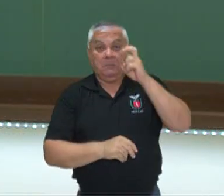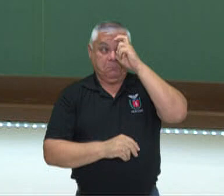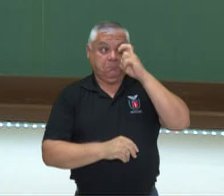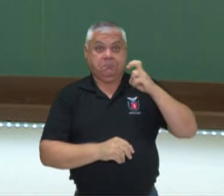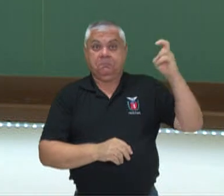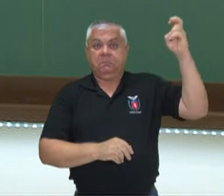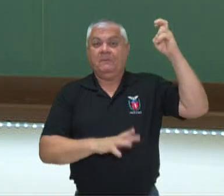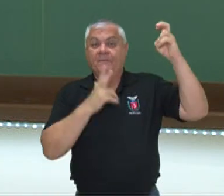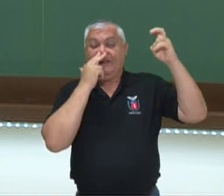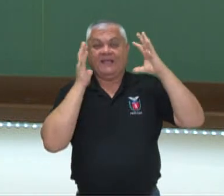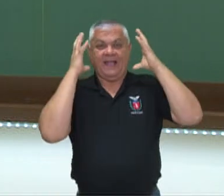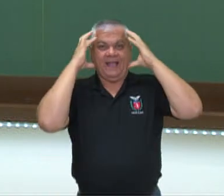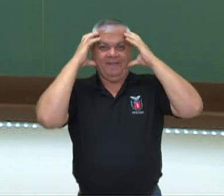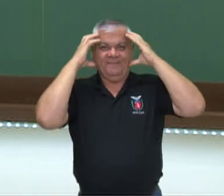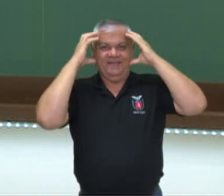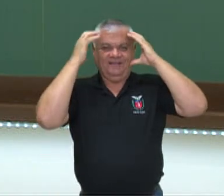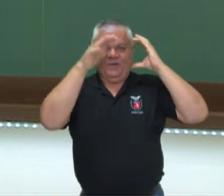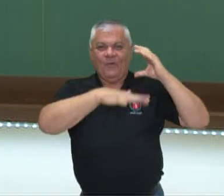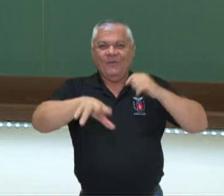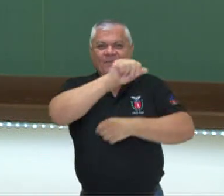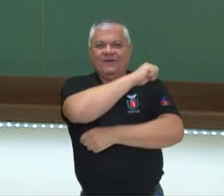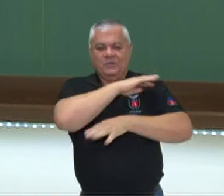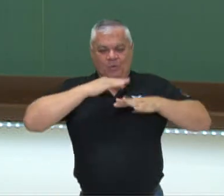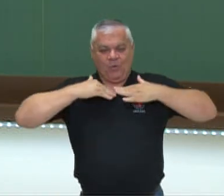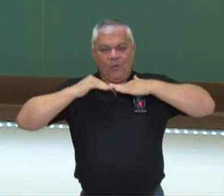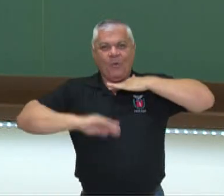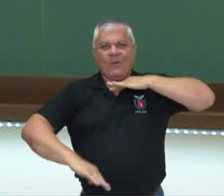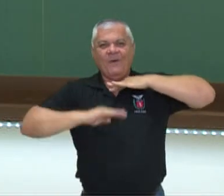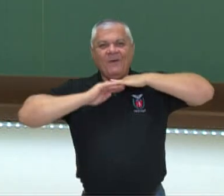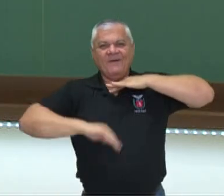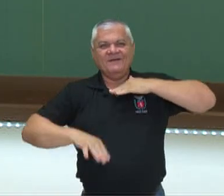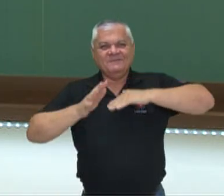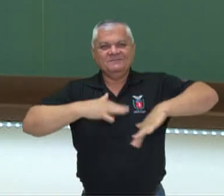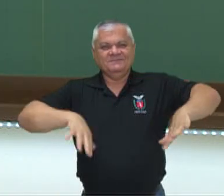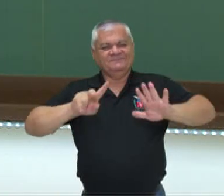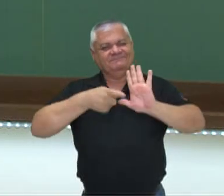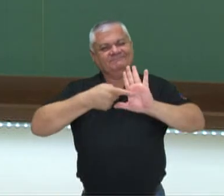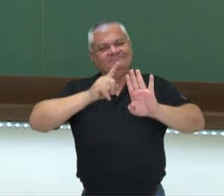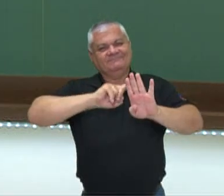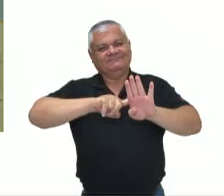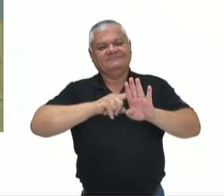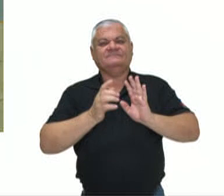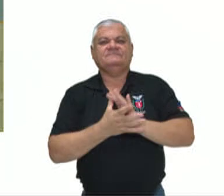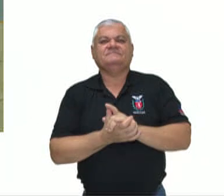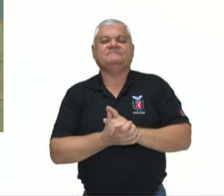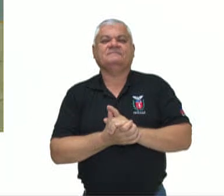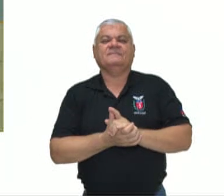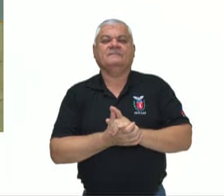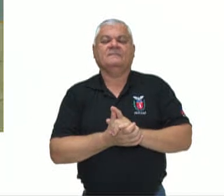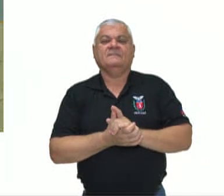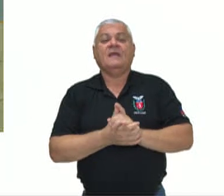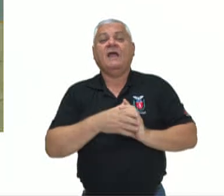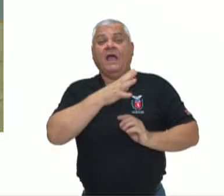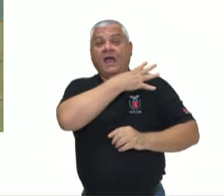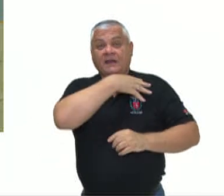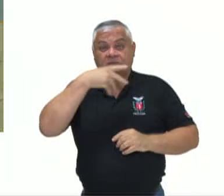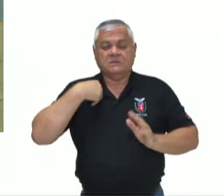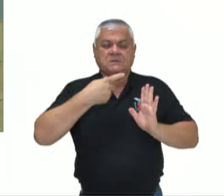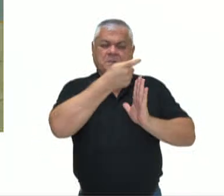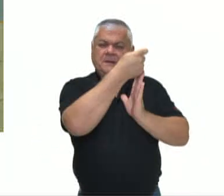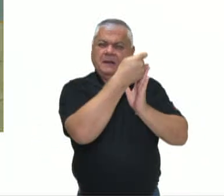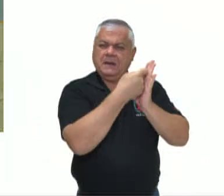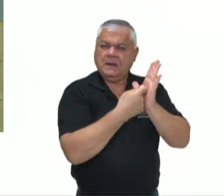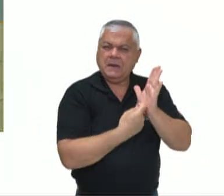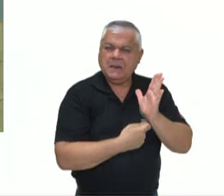uma importância central ali dentro dessa academia. Escreveu uma série de obras que falam sobre